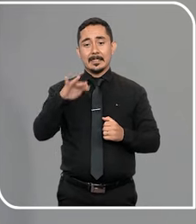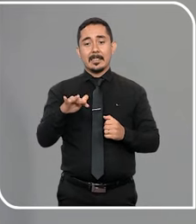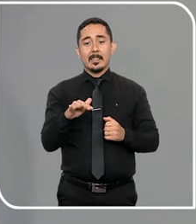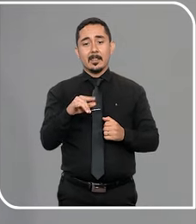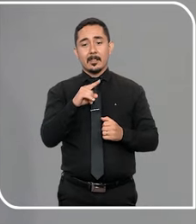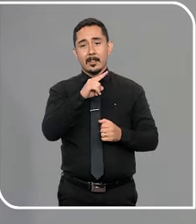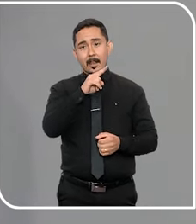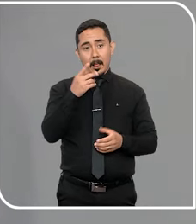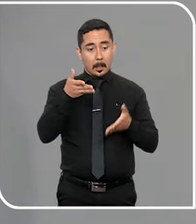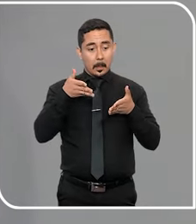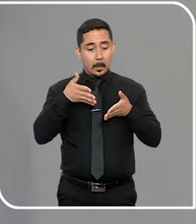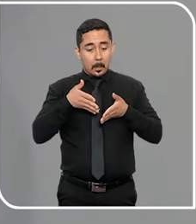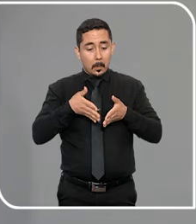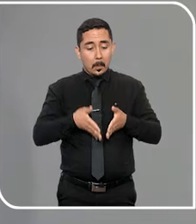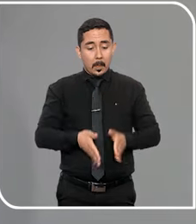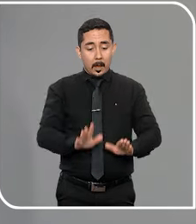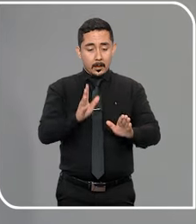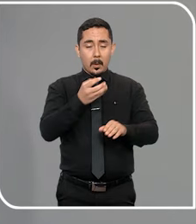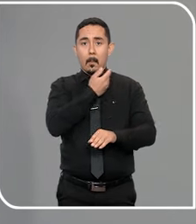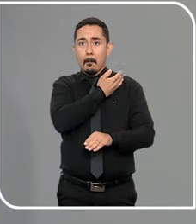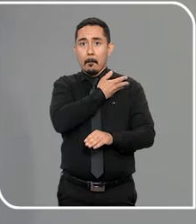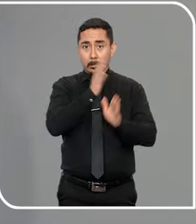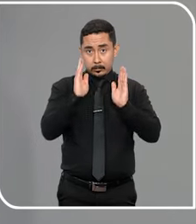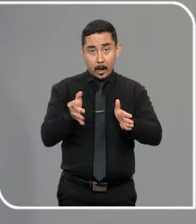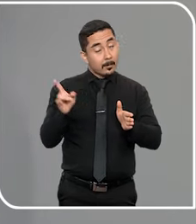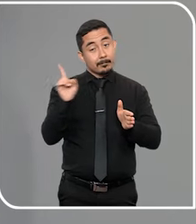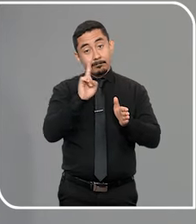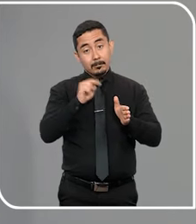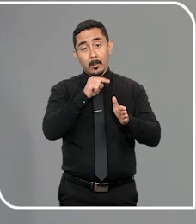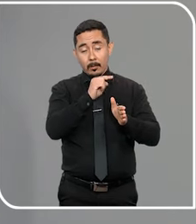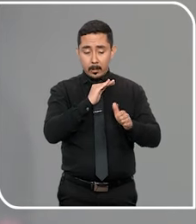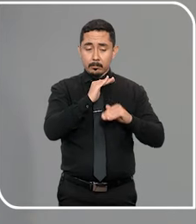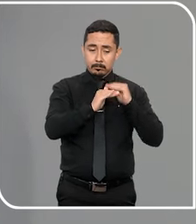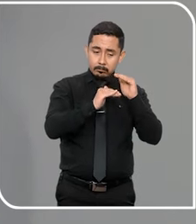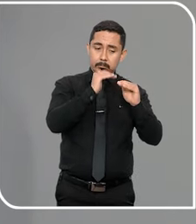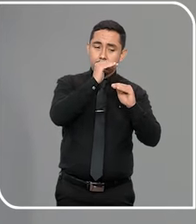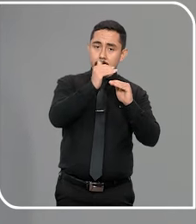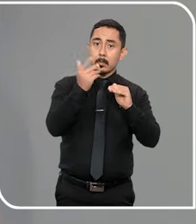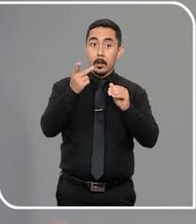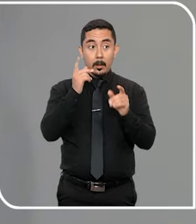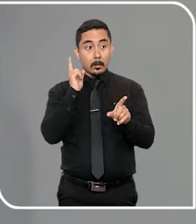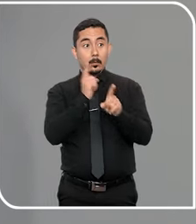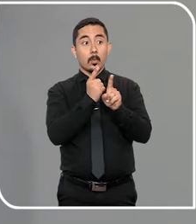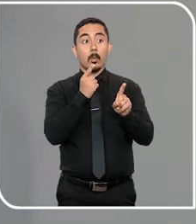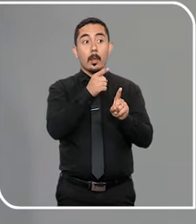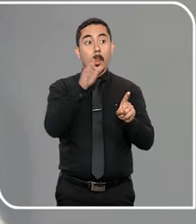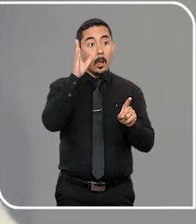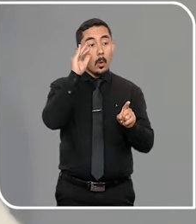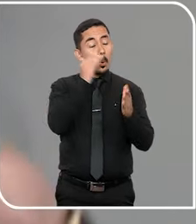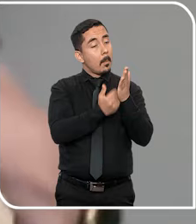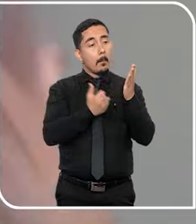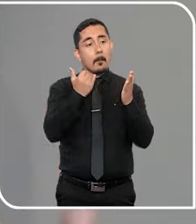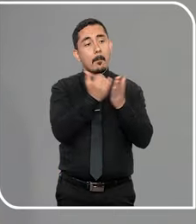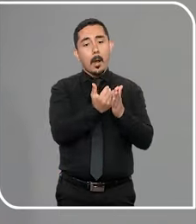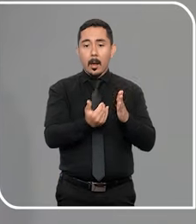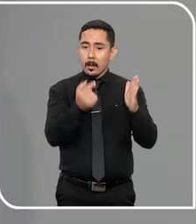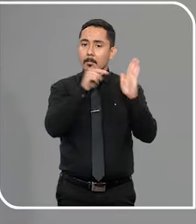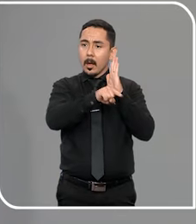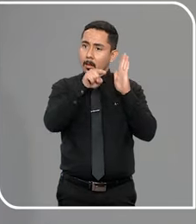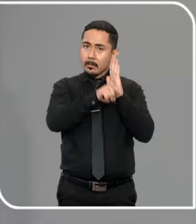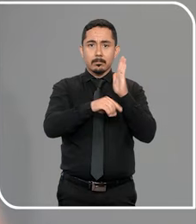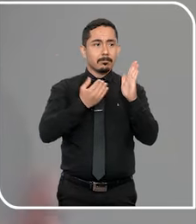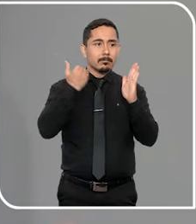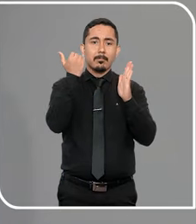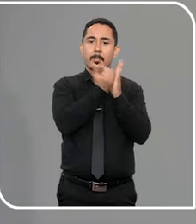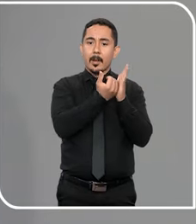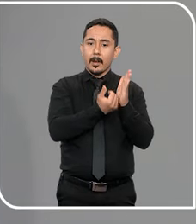que as crianças não nascem com preconceito né E essa curiosidade quando vem elas descobrem elas acham interessante elas ficam com mais curiosidade